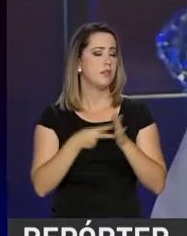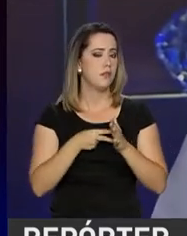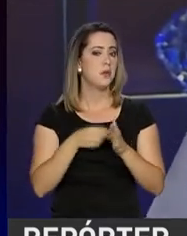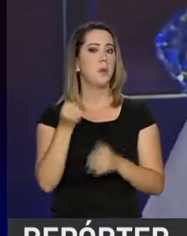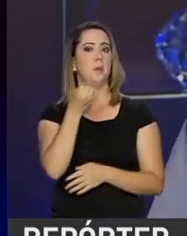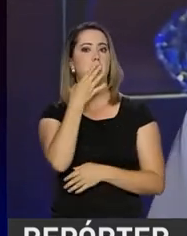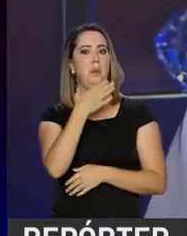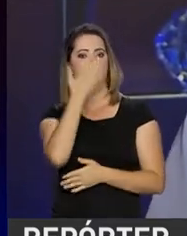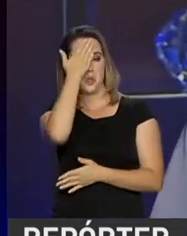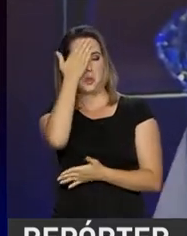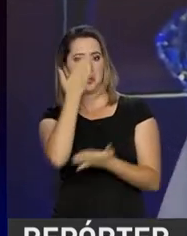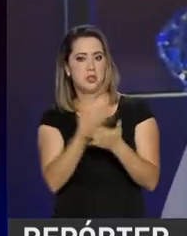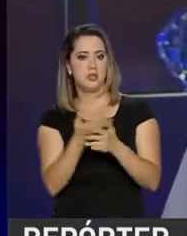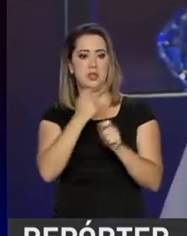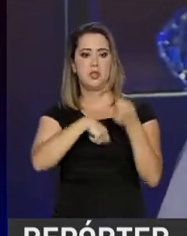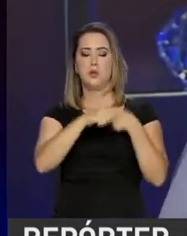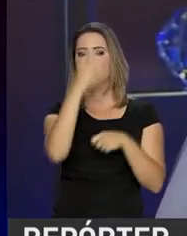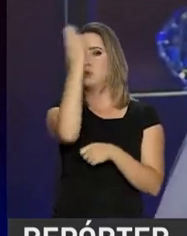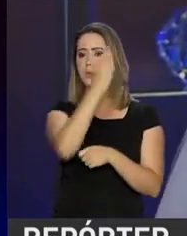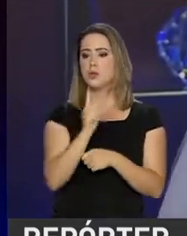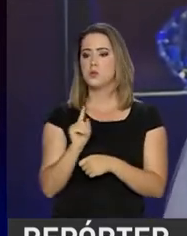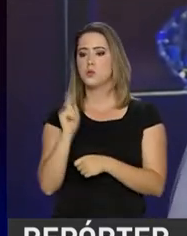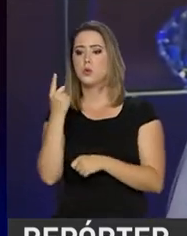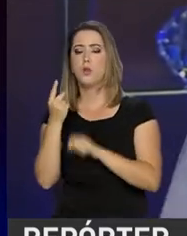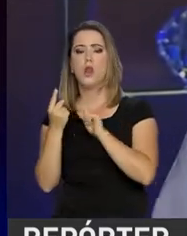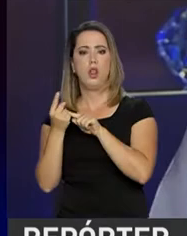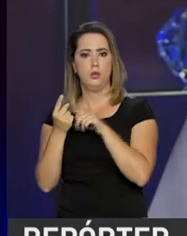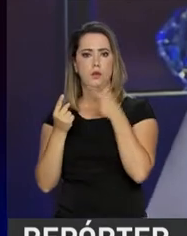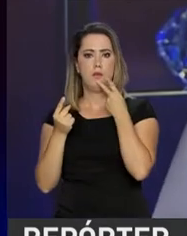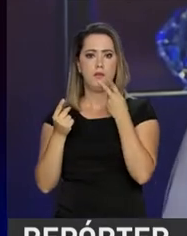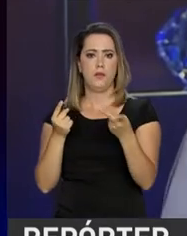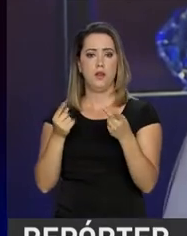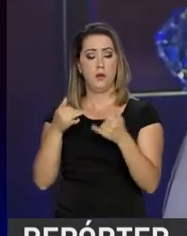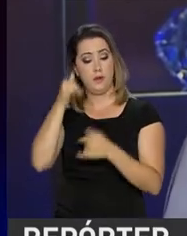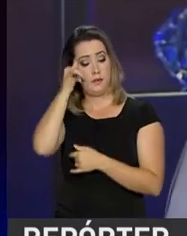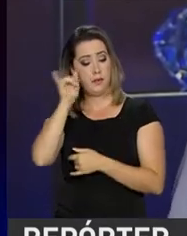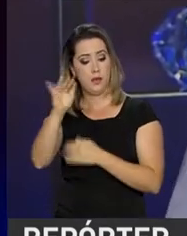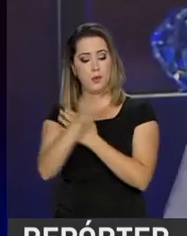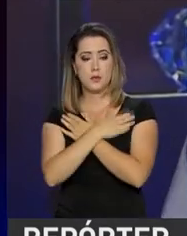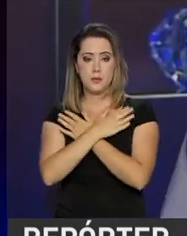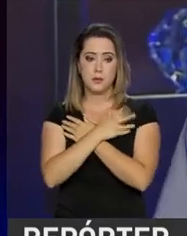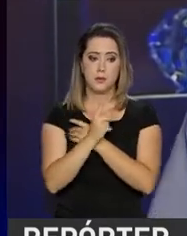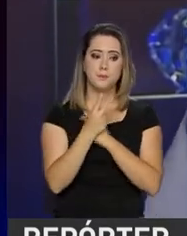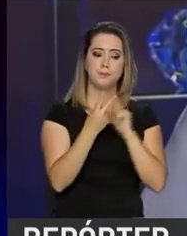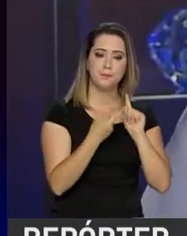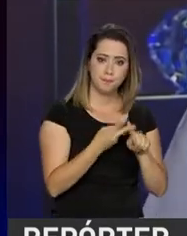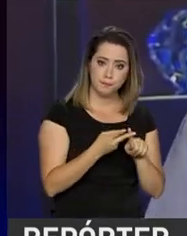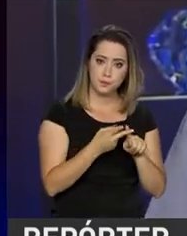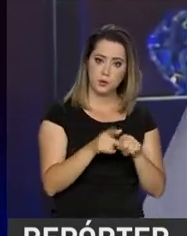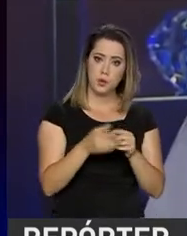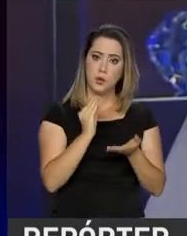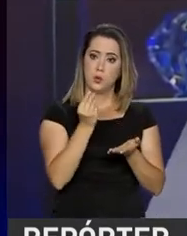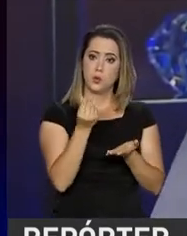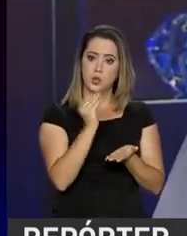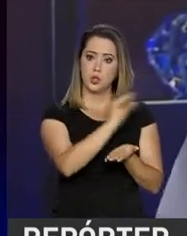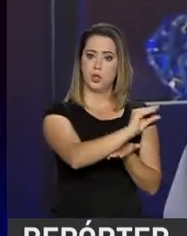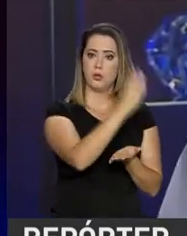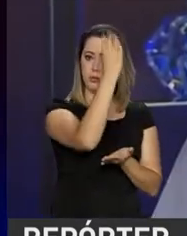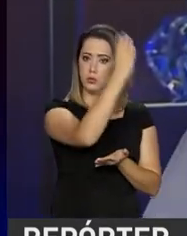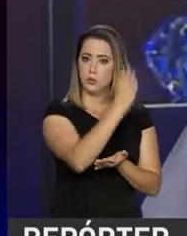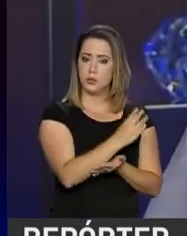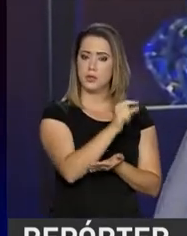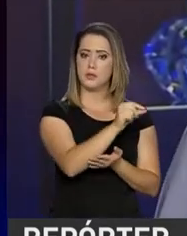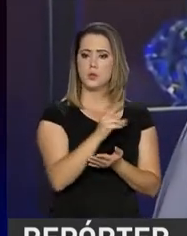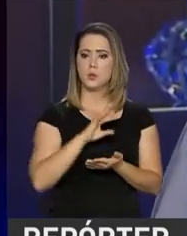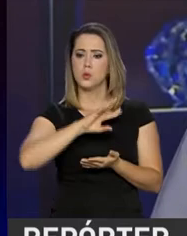entusiasmo com a economia brasileira de um lado volto a dizer o combate ao desemprego de outro lado as aplicações vultosos de